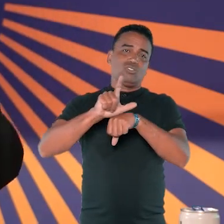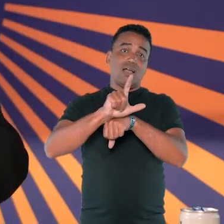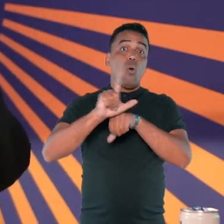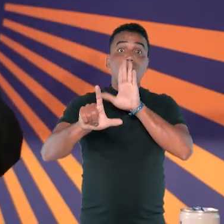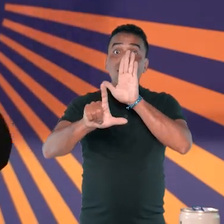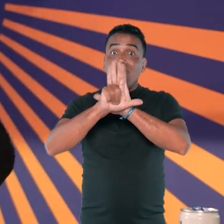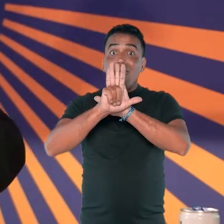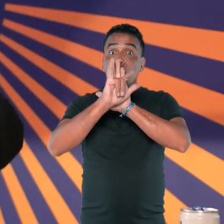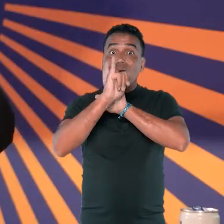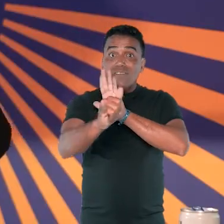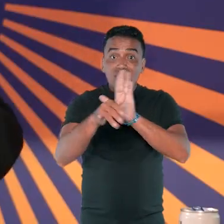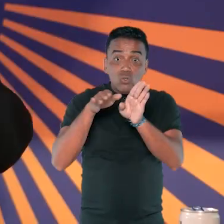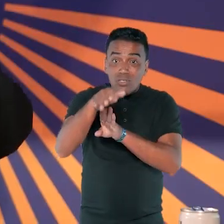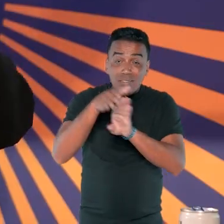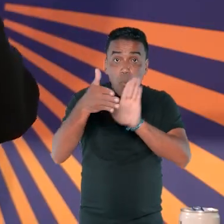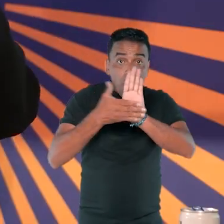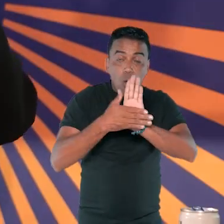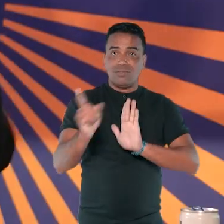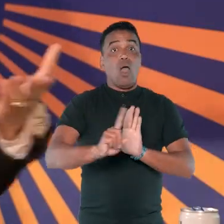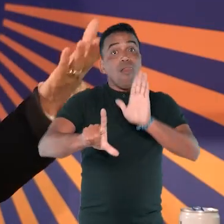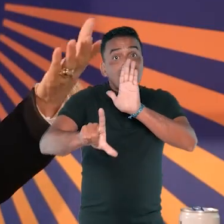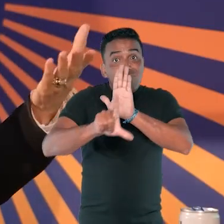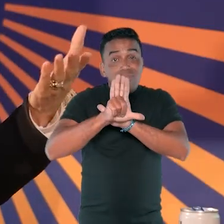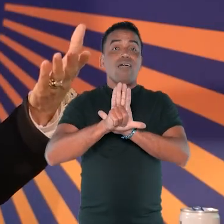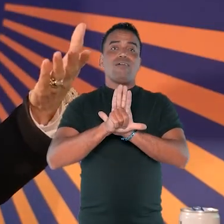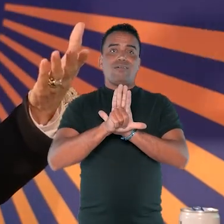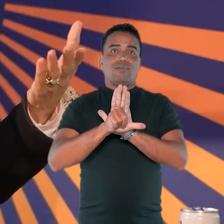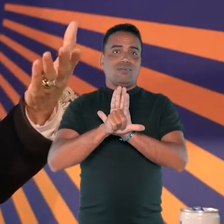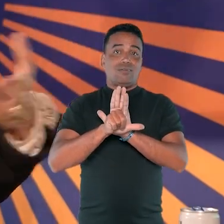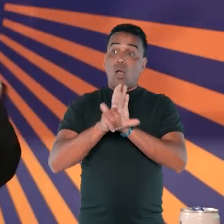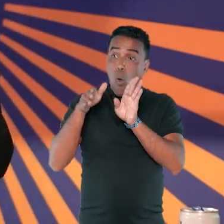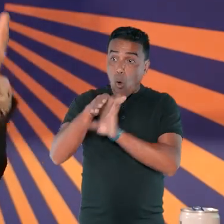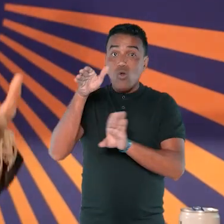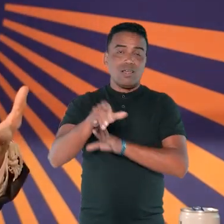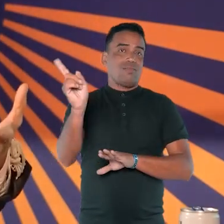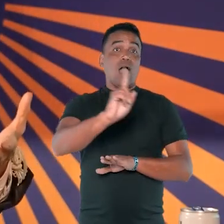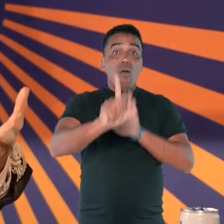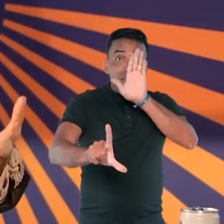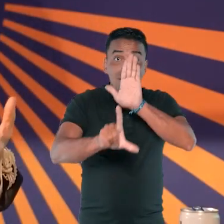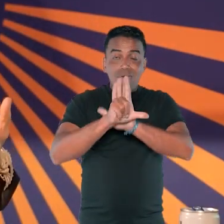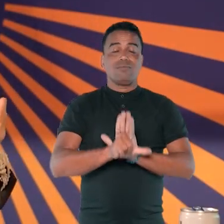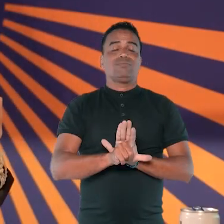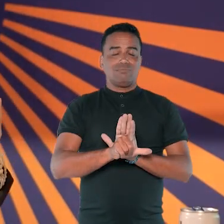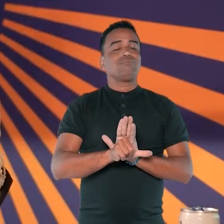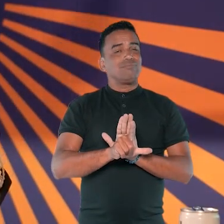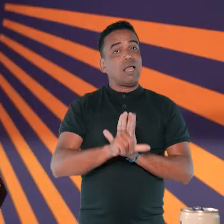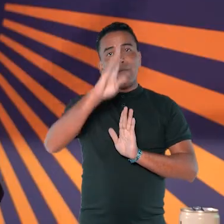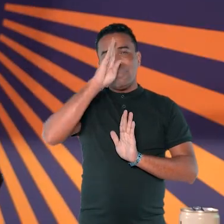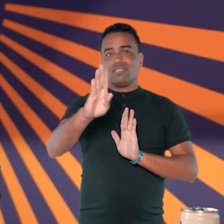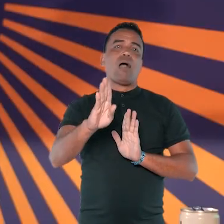não é aviso, não é sugestão, não é proposta, não é conselho. Isto é a lei fundamental do